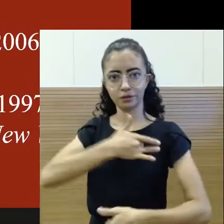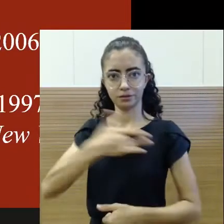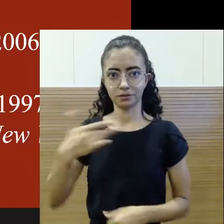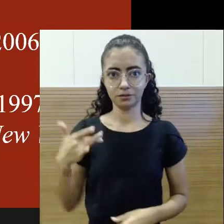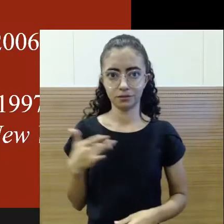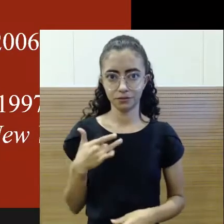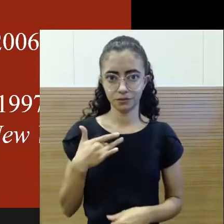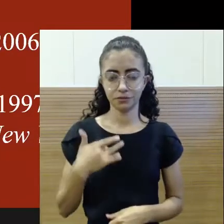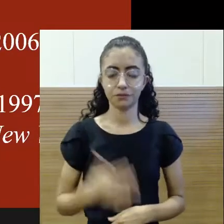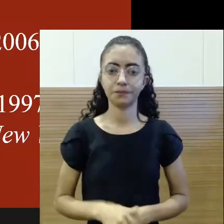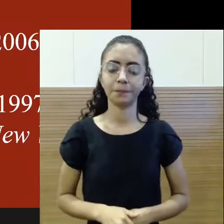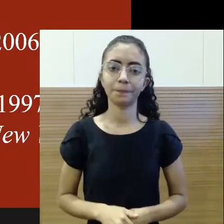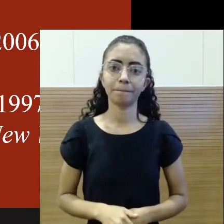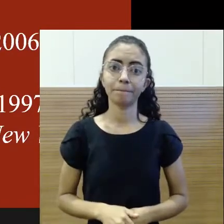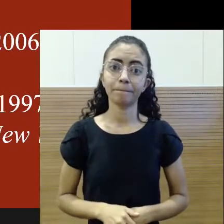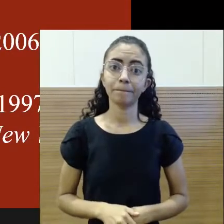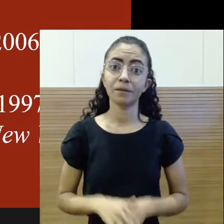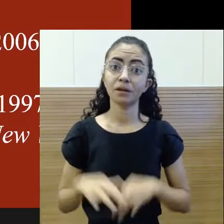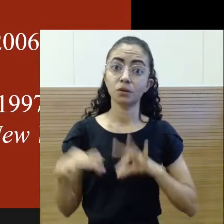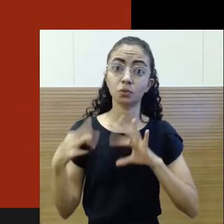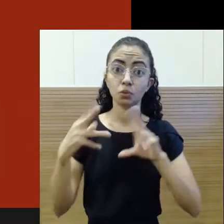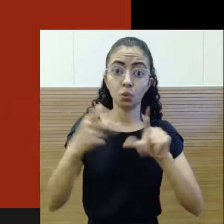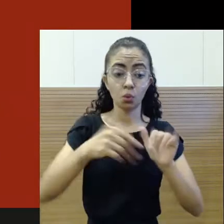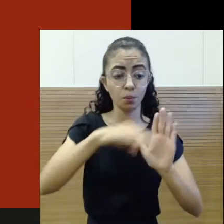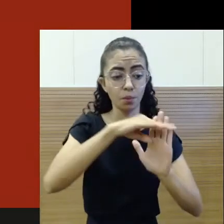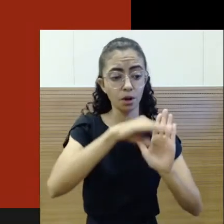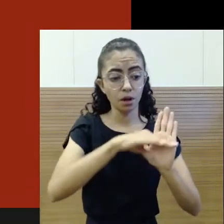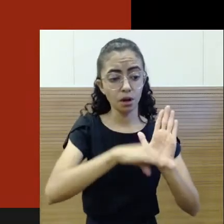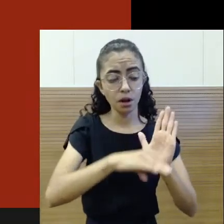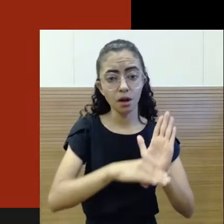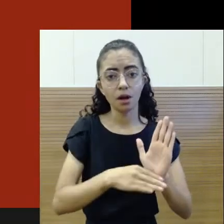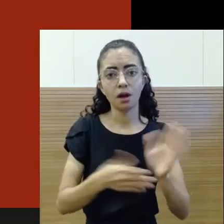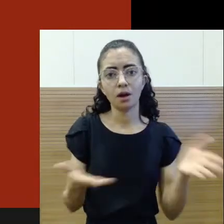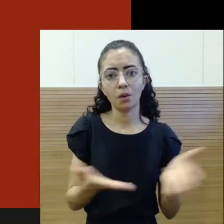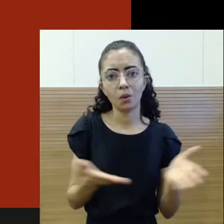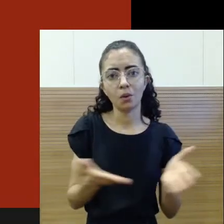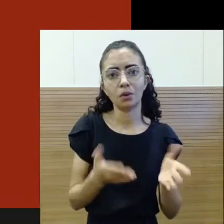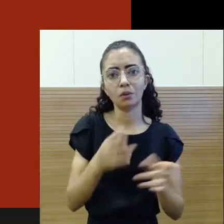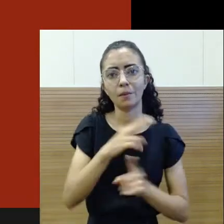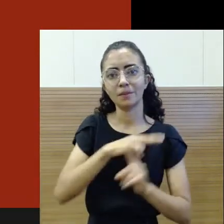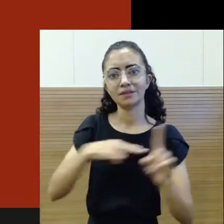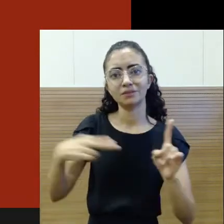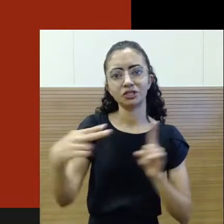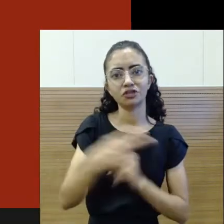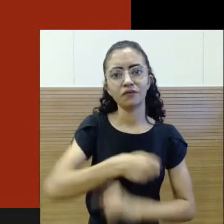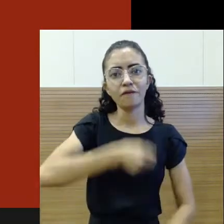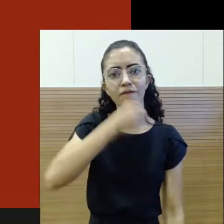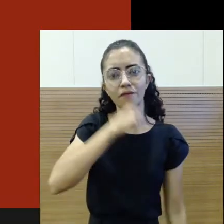e todos agora estão baseados num paradigma obsoleto.